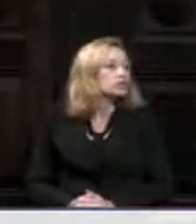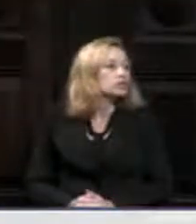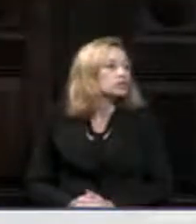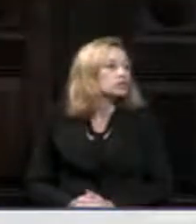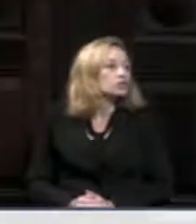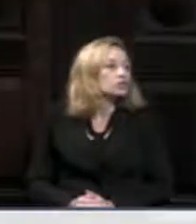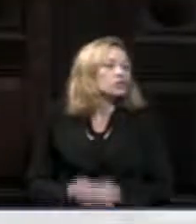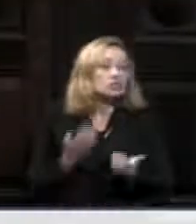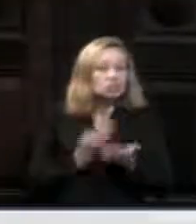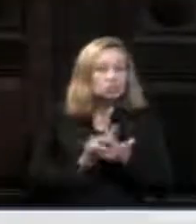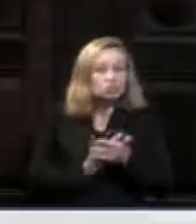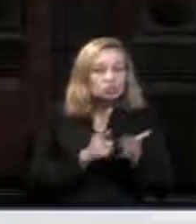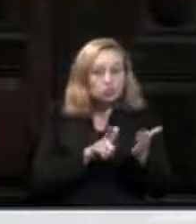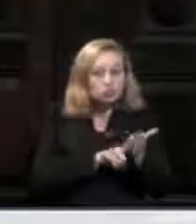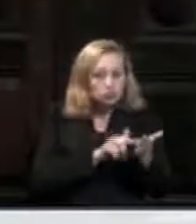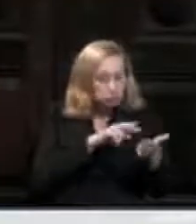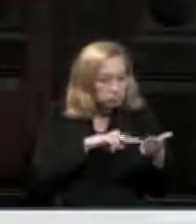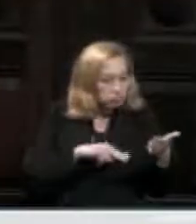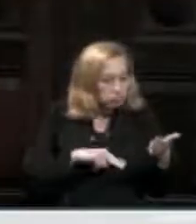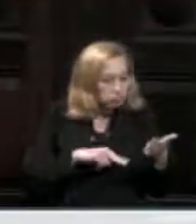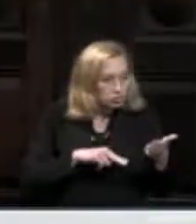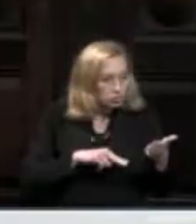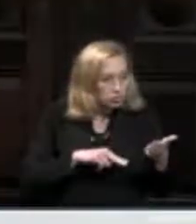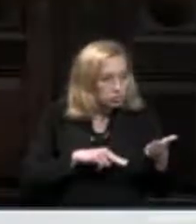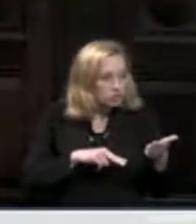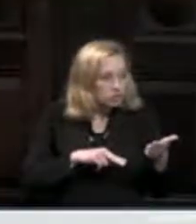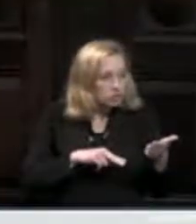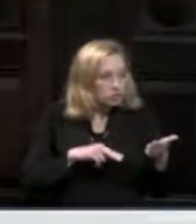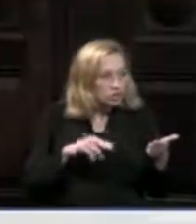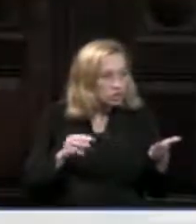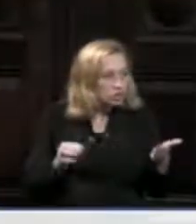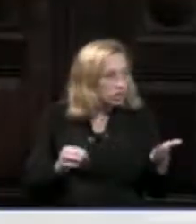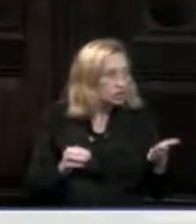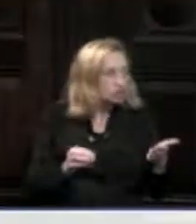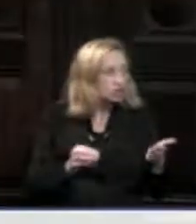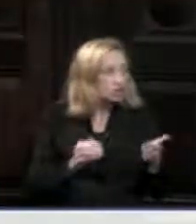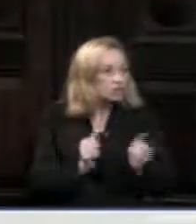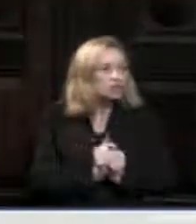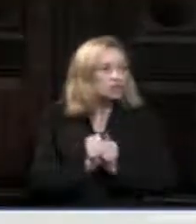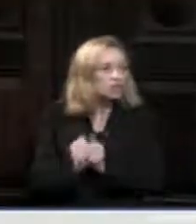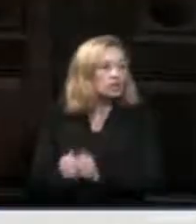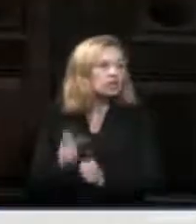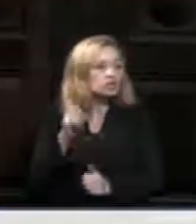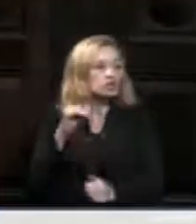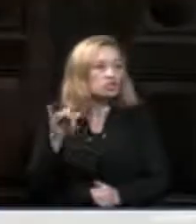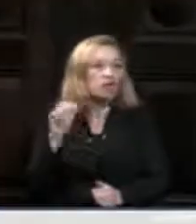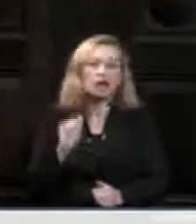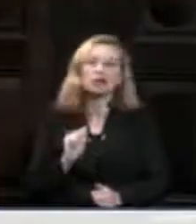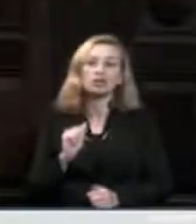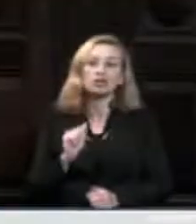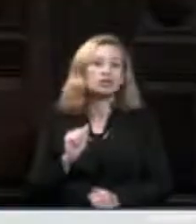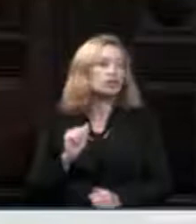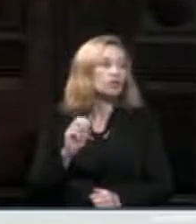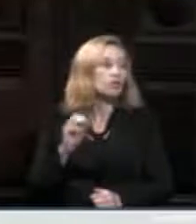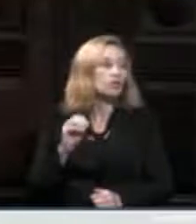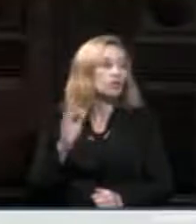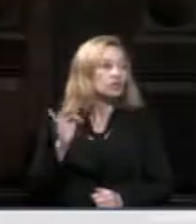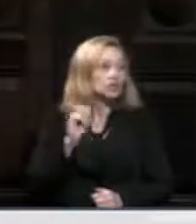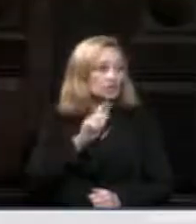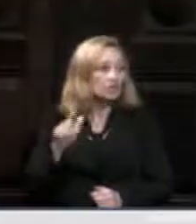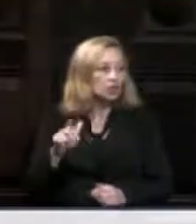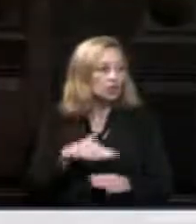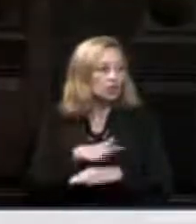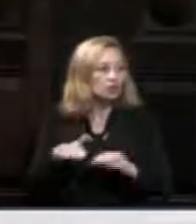este estudo ele seja publicado no Diário Oficial para conhecimento de todos os parlamentares e